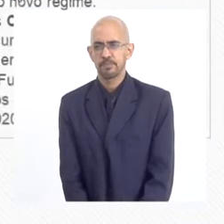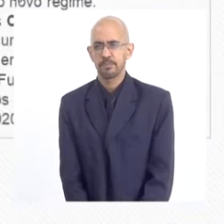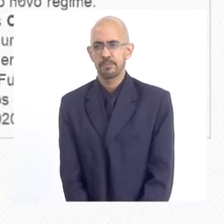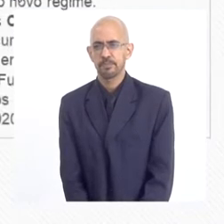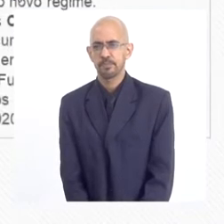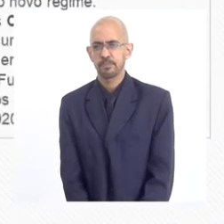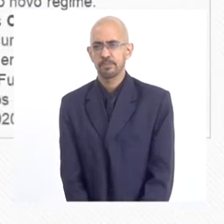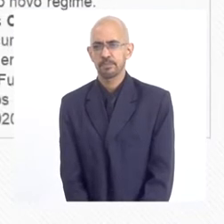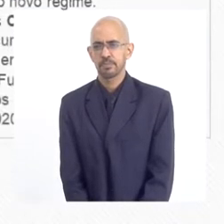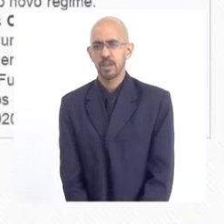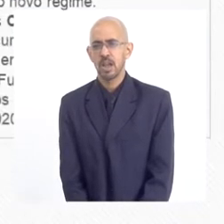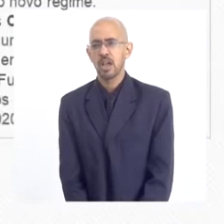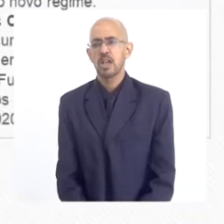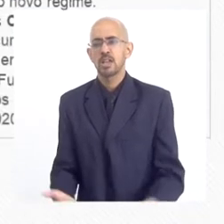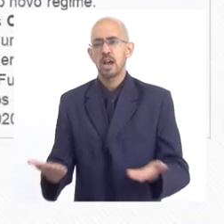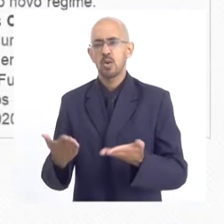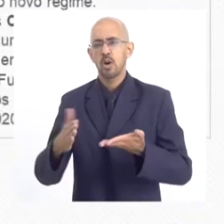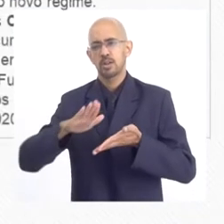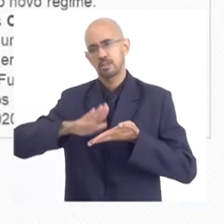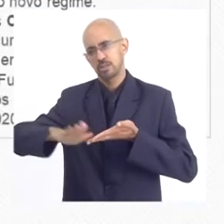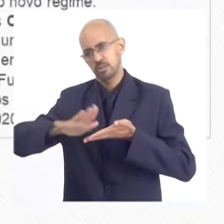Aqui falando já das despesas